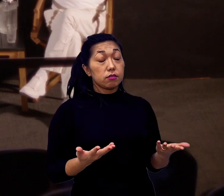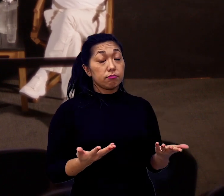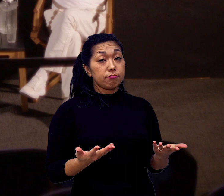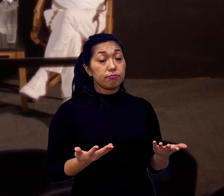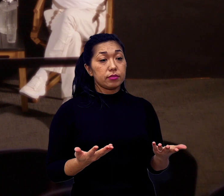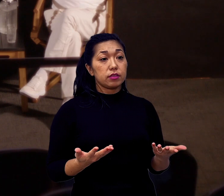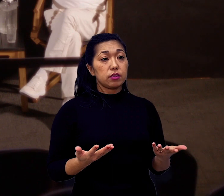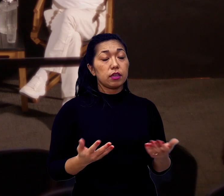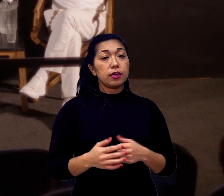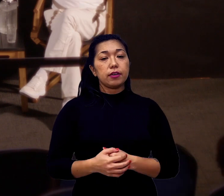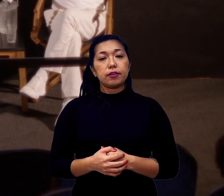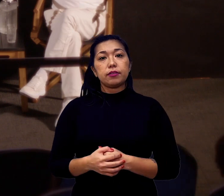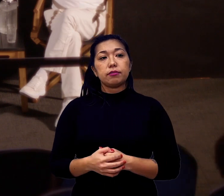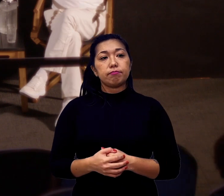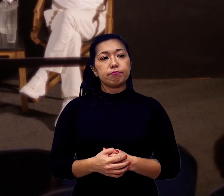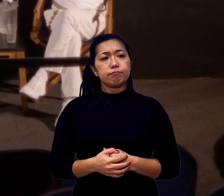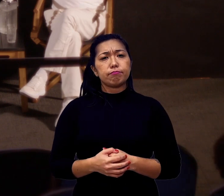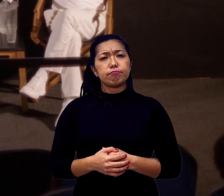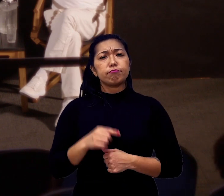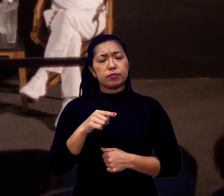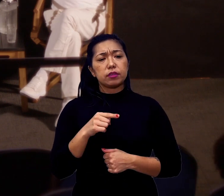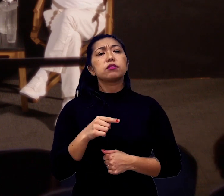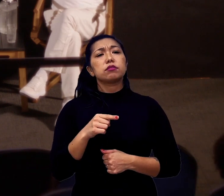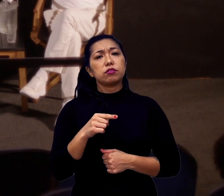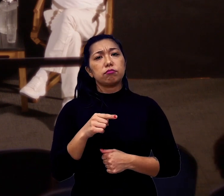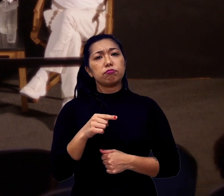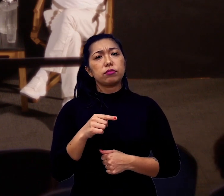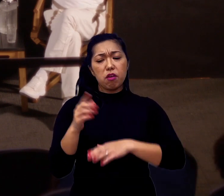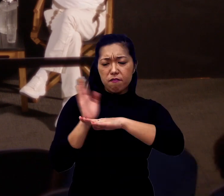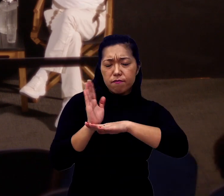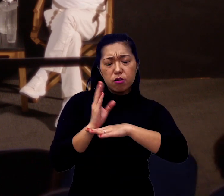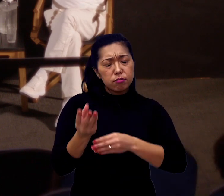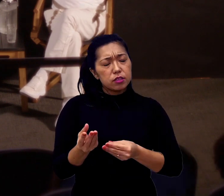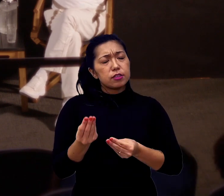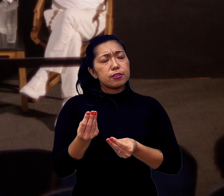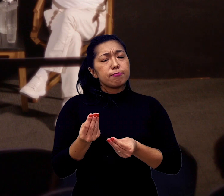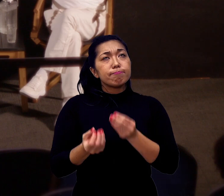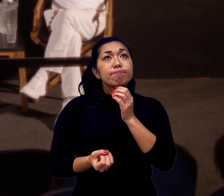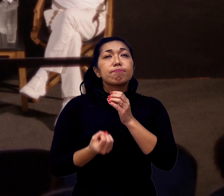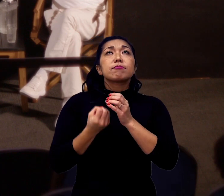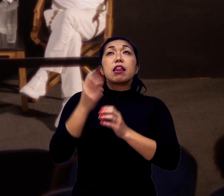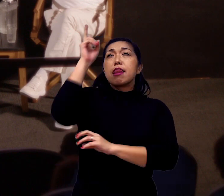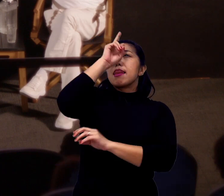O Eido, ele traz memórias ali nesse filme que,